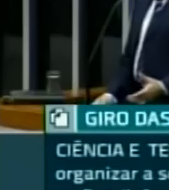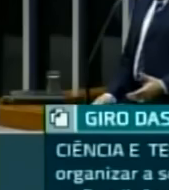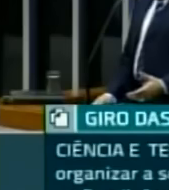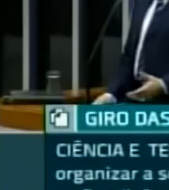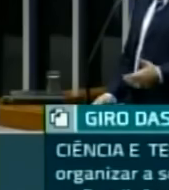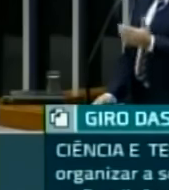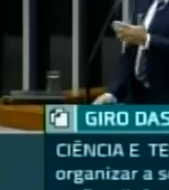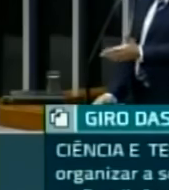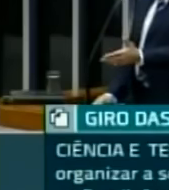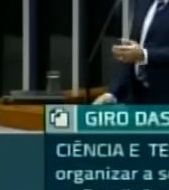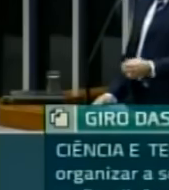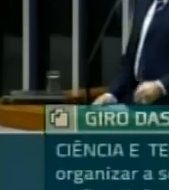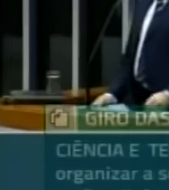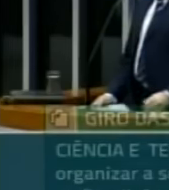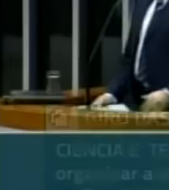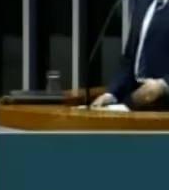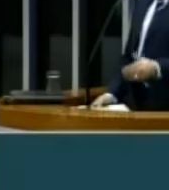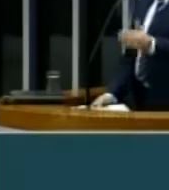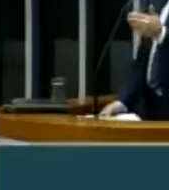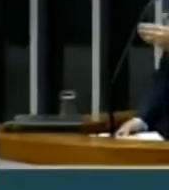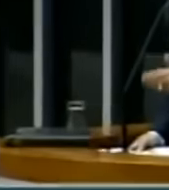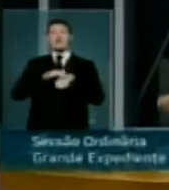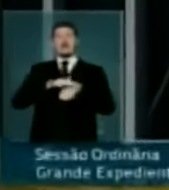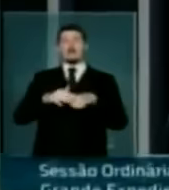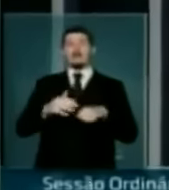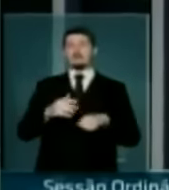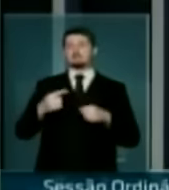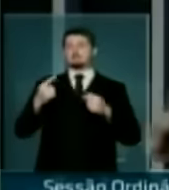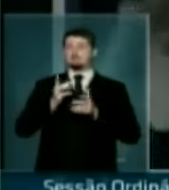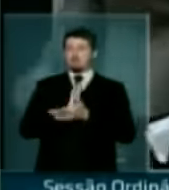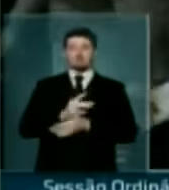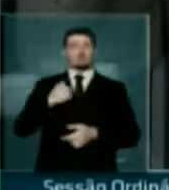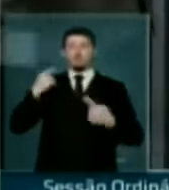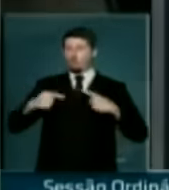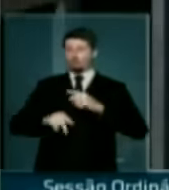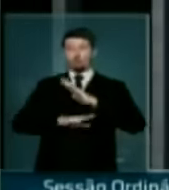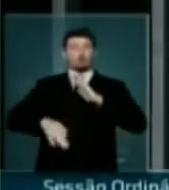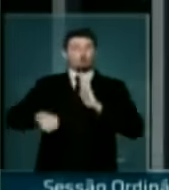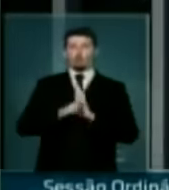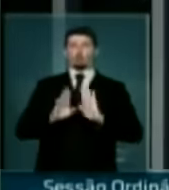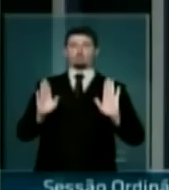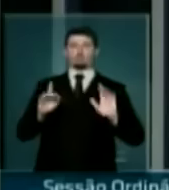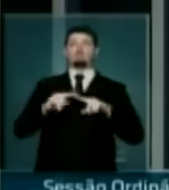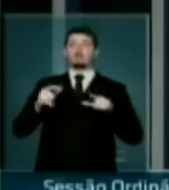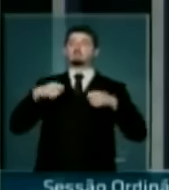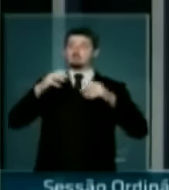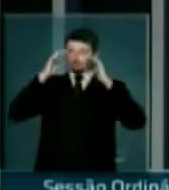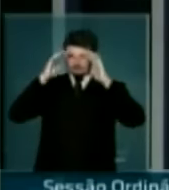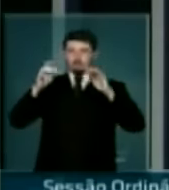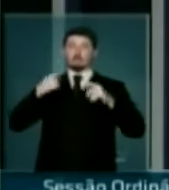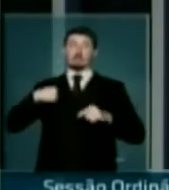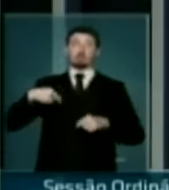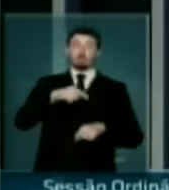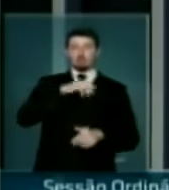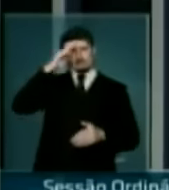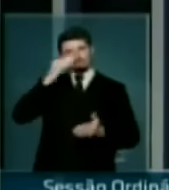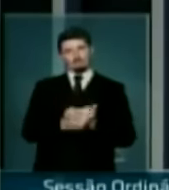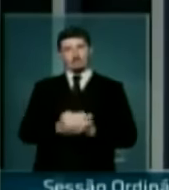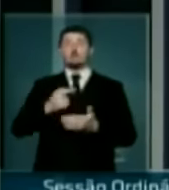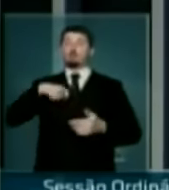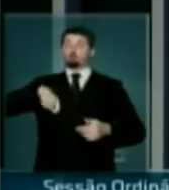bem comum. Sou contra o racismo, sou contra qualquer tipo de preconceito, mas eu também quero que as pessoas respeitem a nossa fé. Eu